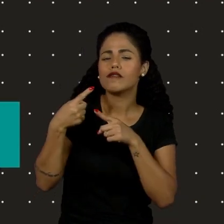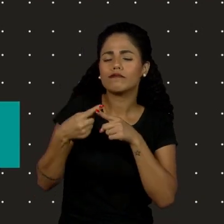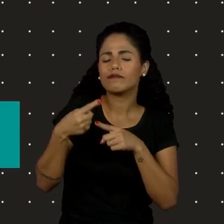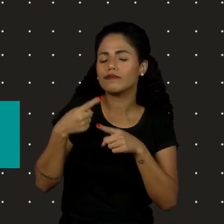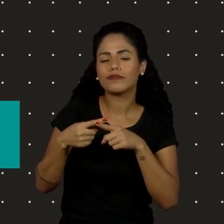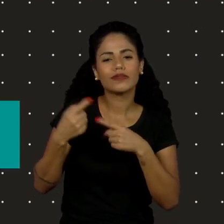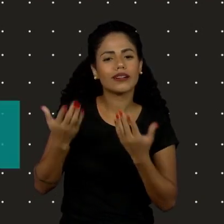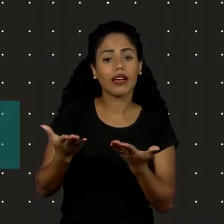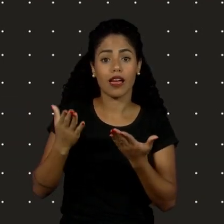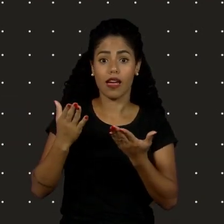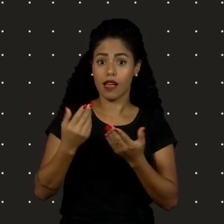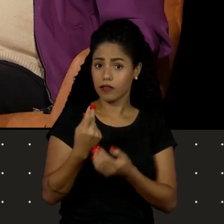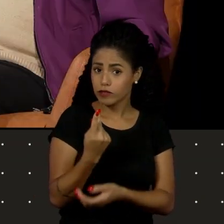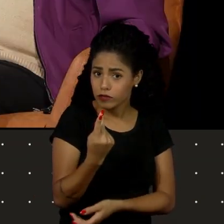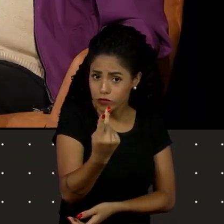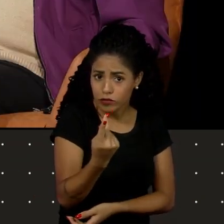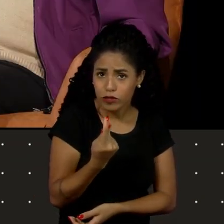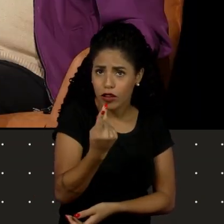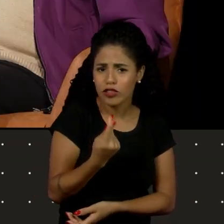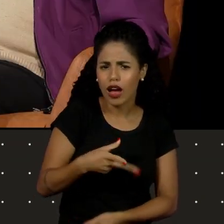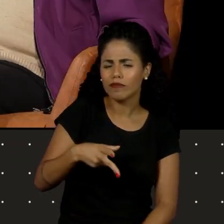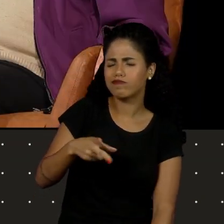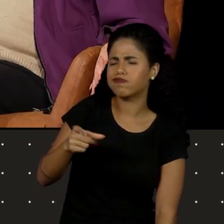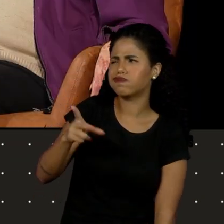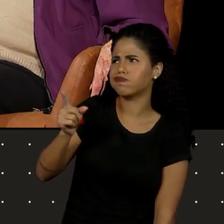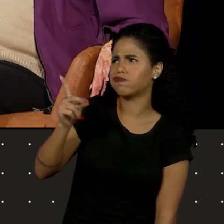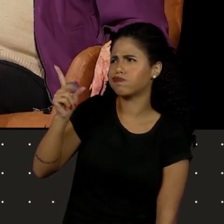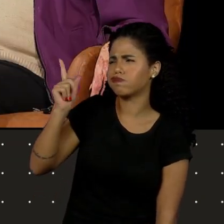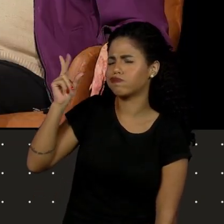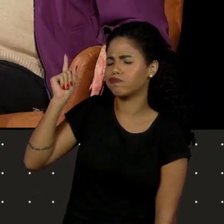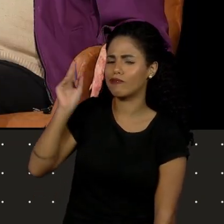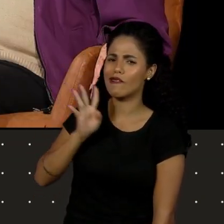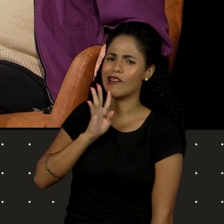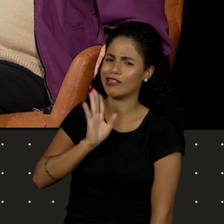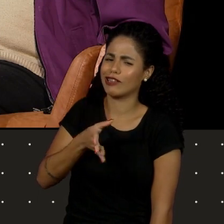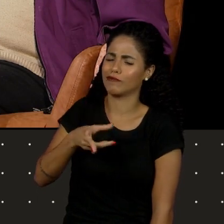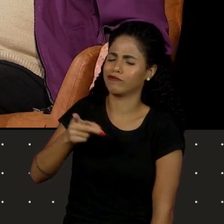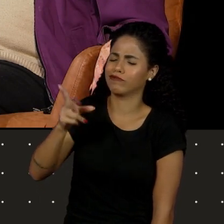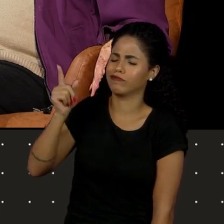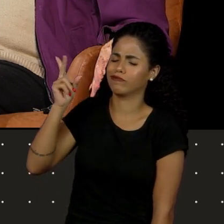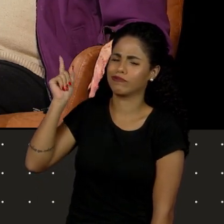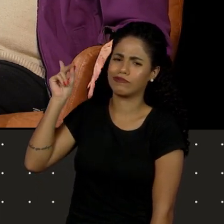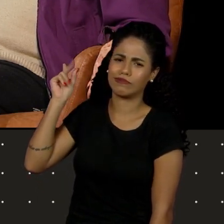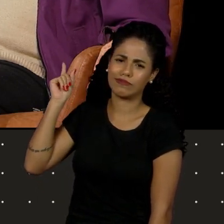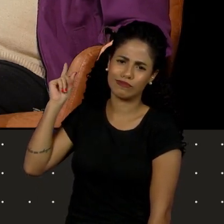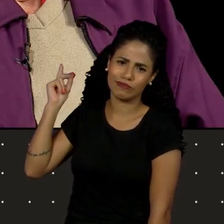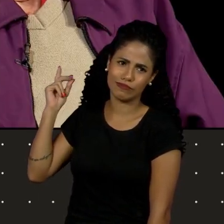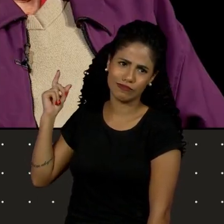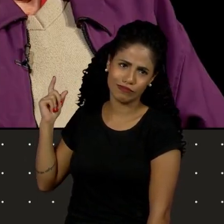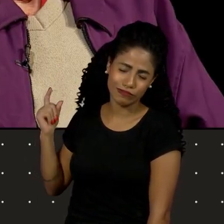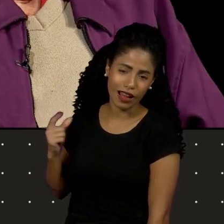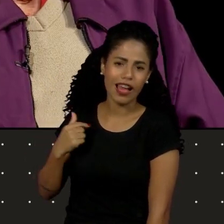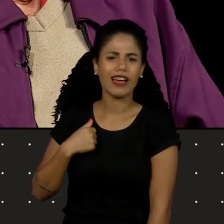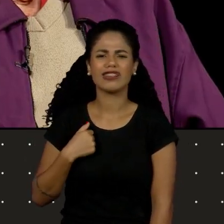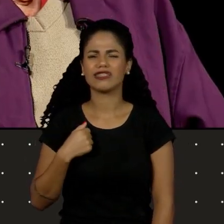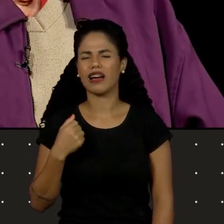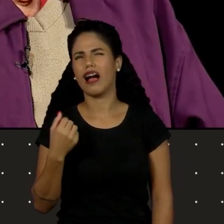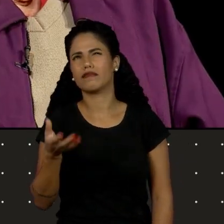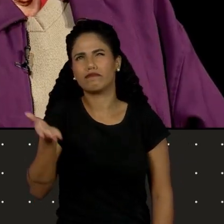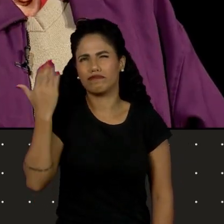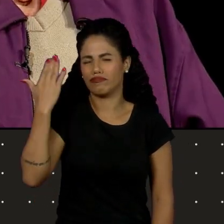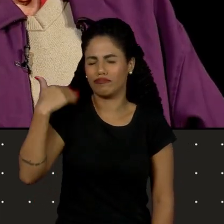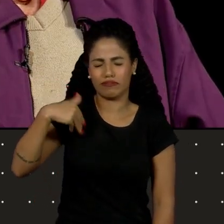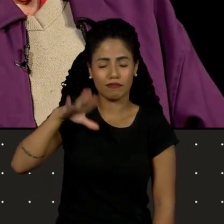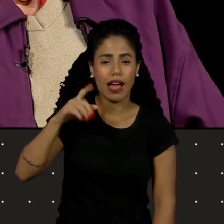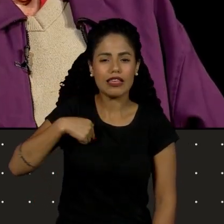apesar que a gente não se lembra há milhões de anos não é, mas uns 40 anos, eu